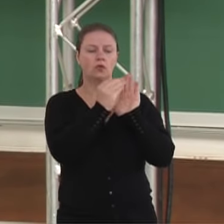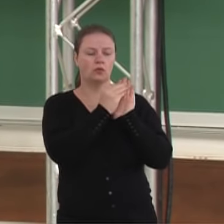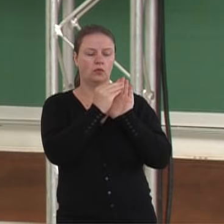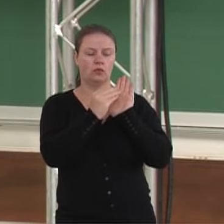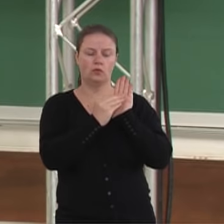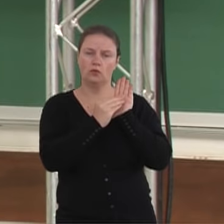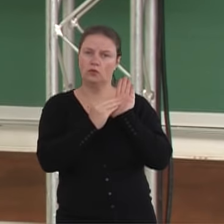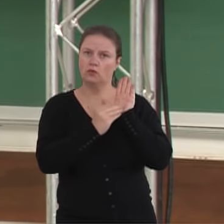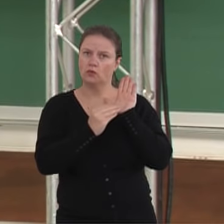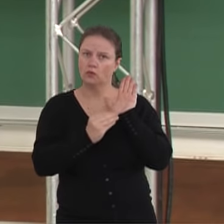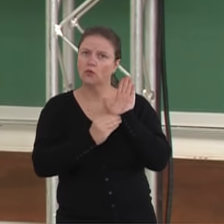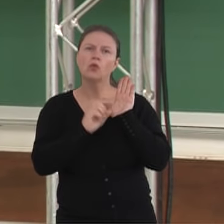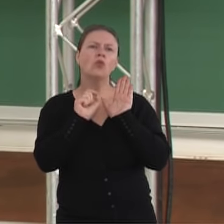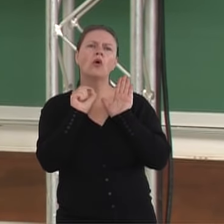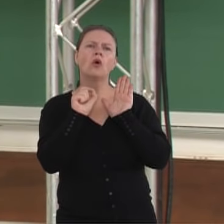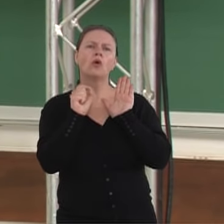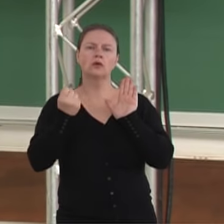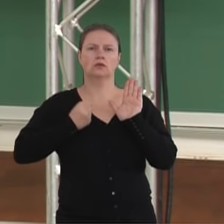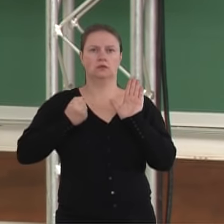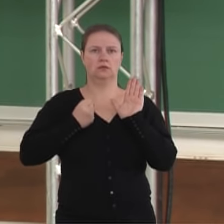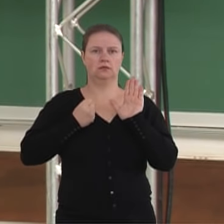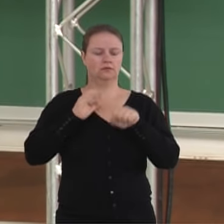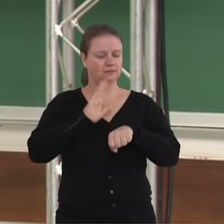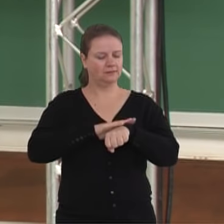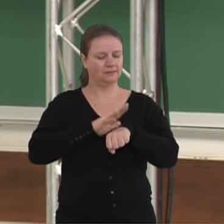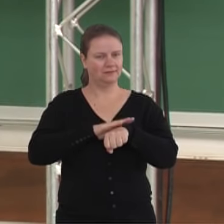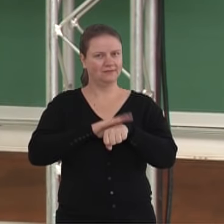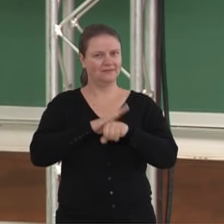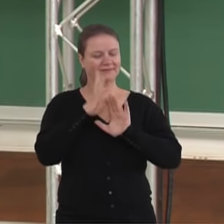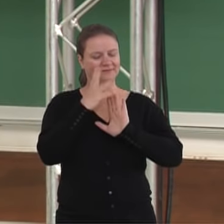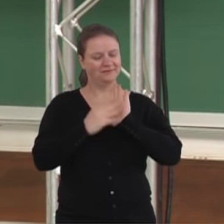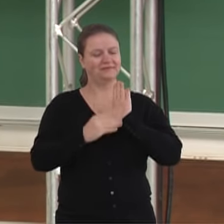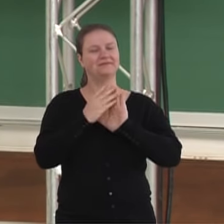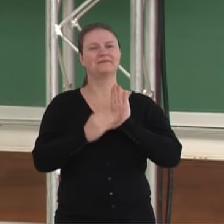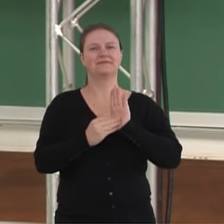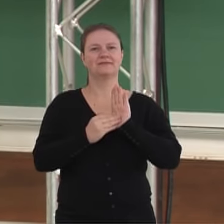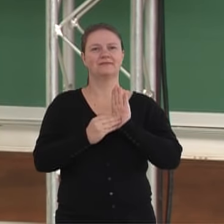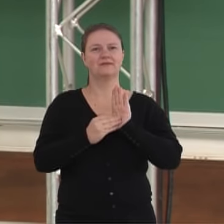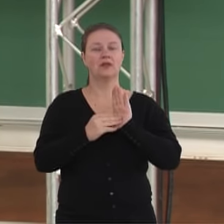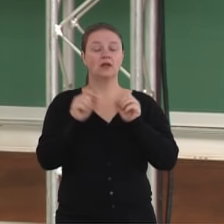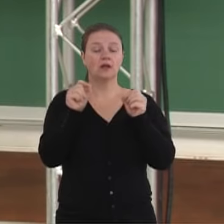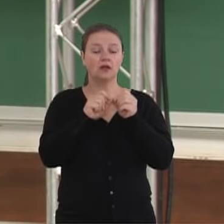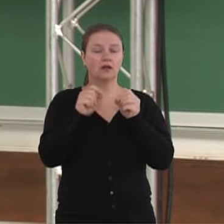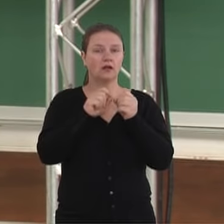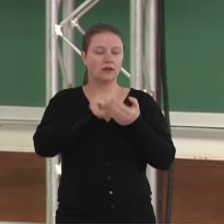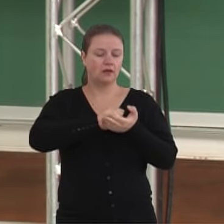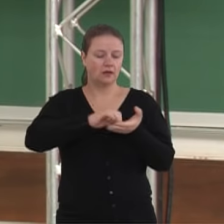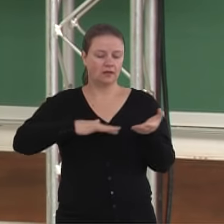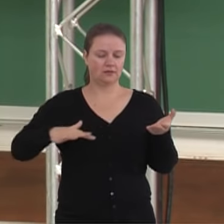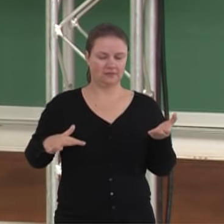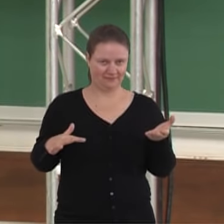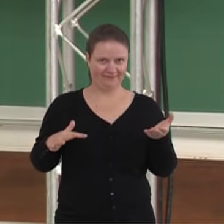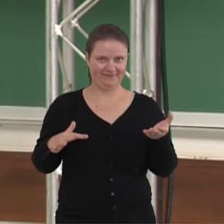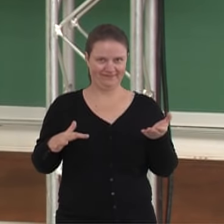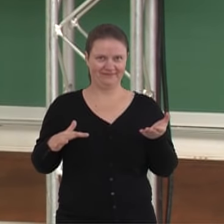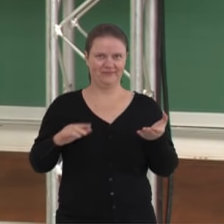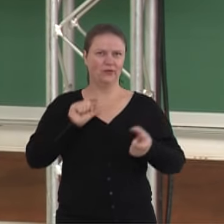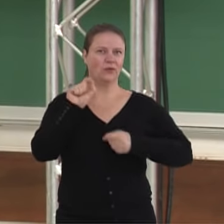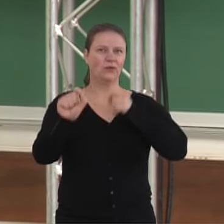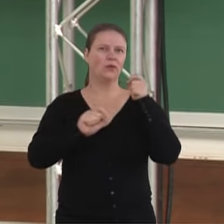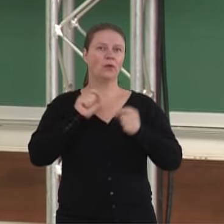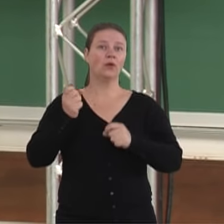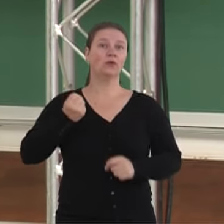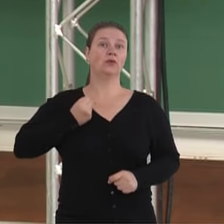quais são os irracionais. Eu vou dar um tempo para vocês copiarem e poder resolver embaixo quais são os